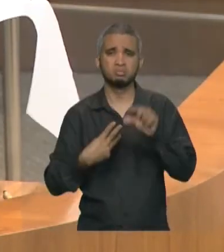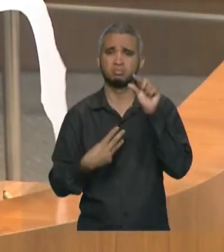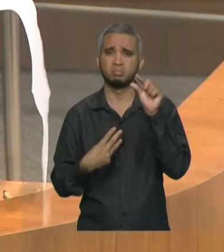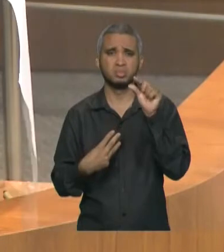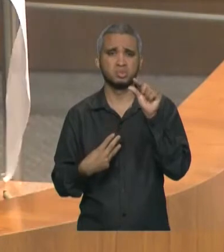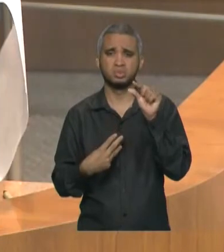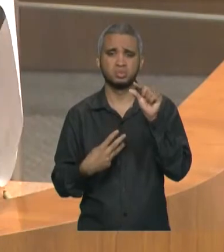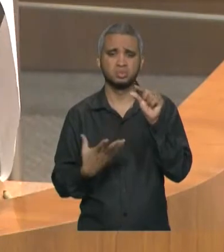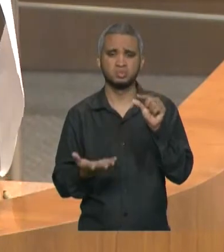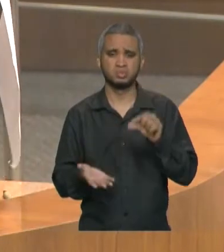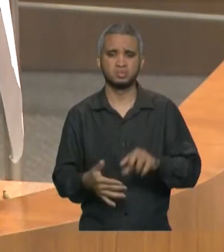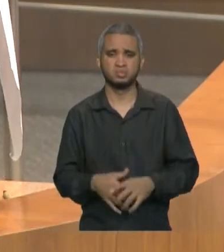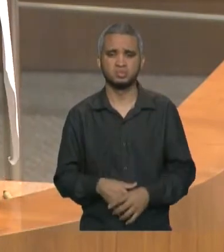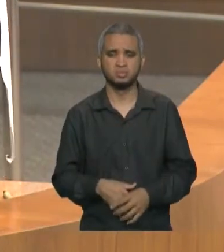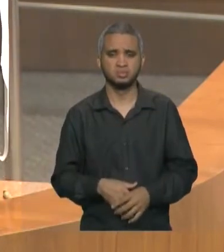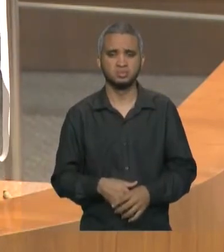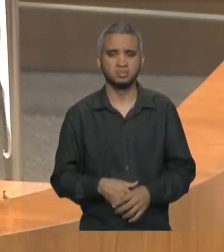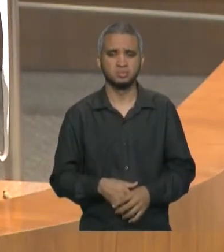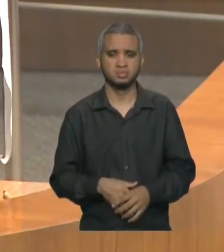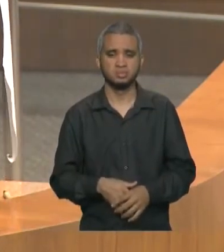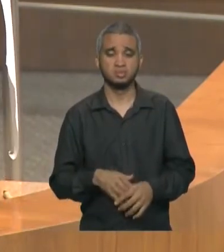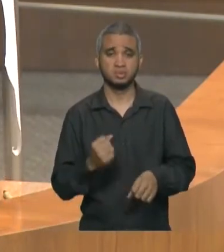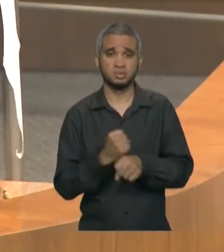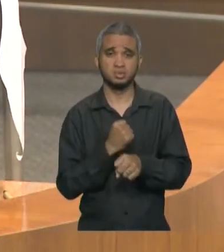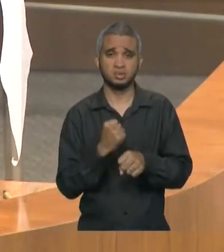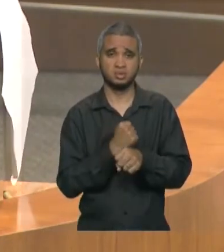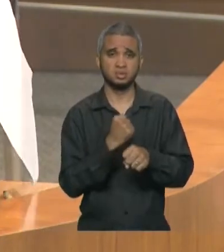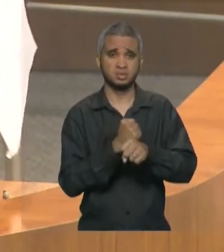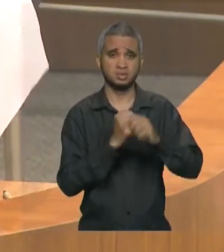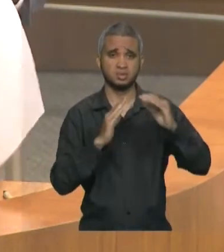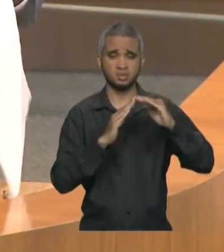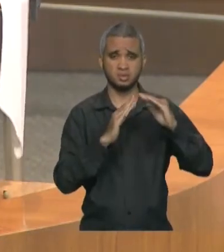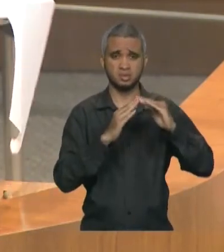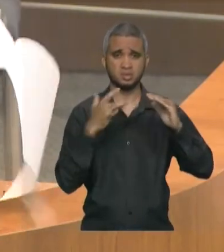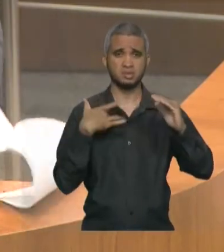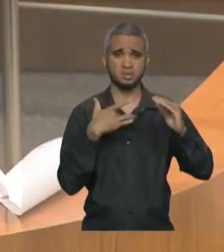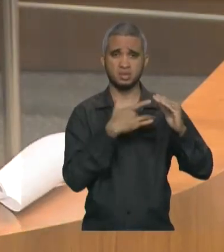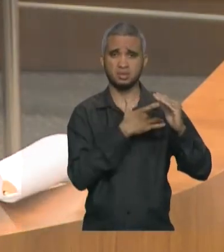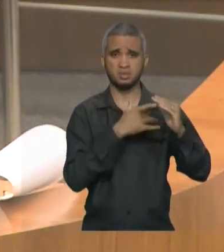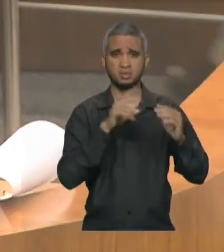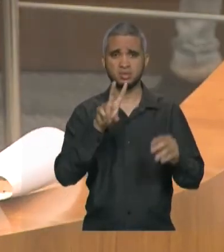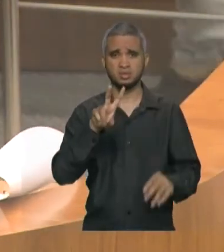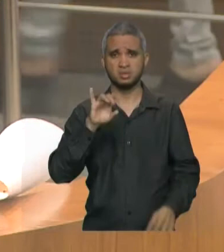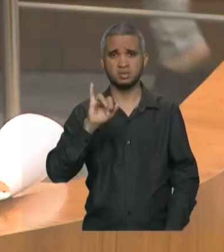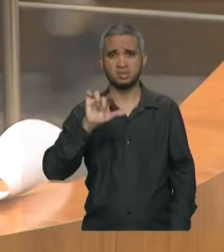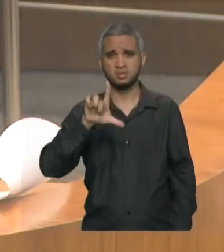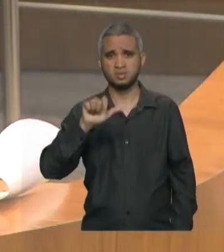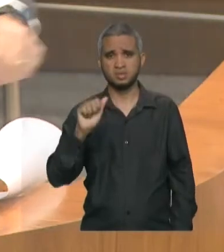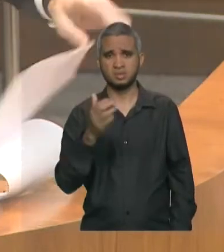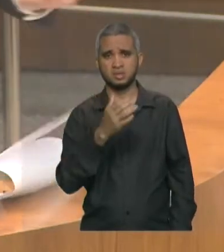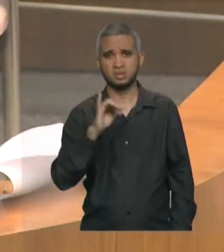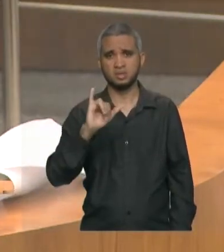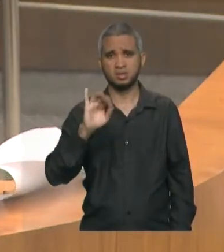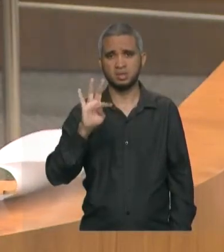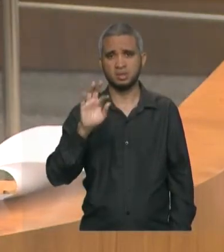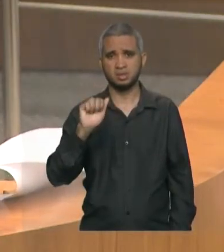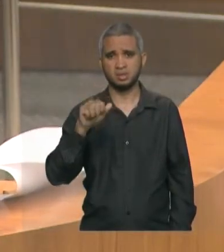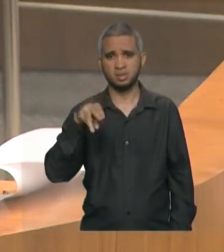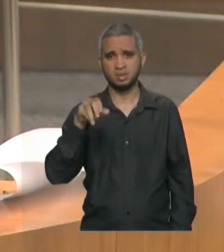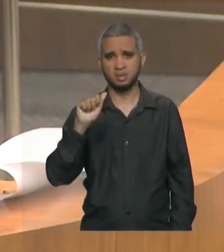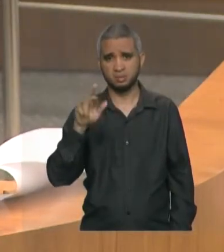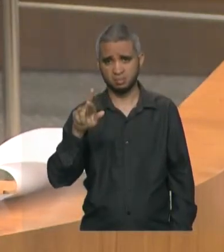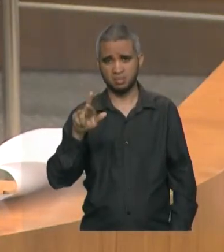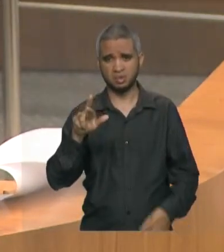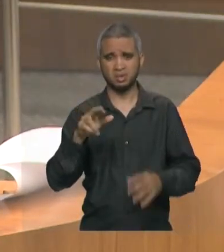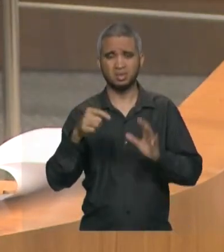milhões é muito pouco. Reforma do posto de saúde da Vila Itamar, no município de São Luís. E tem muito aqui, tem